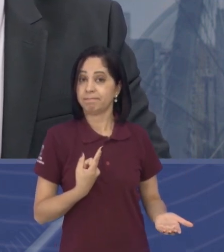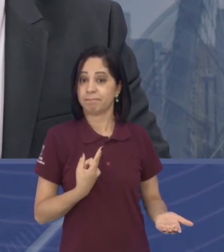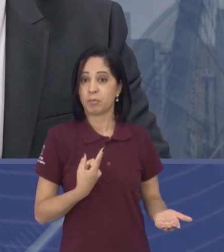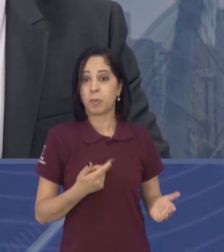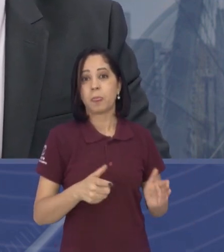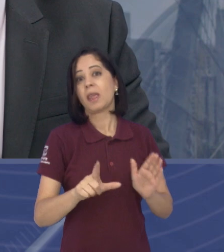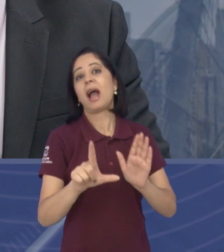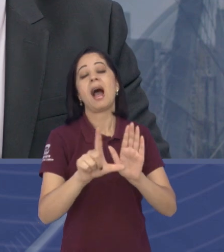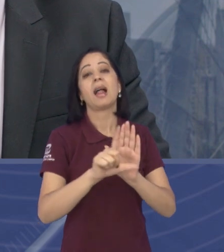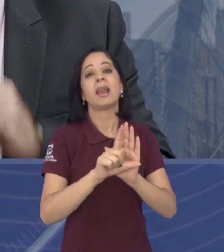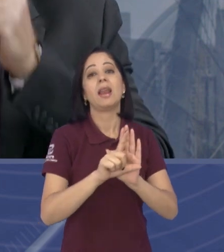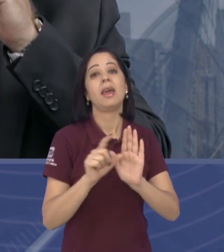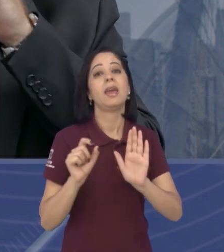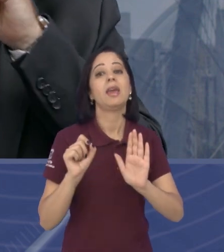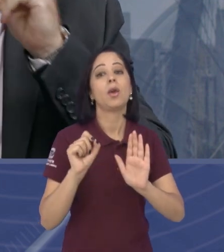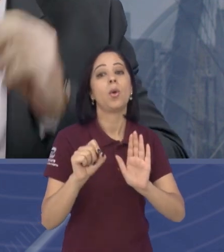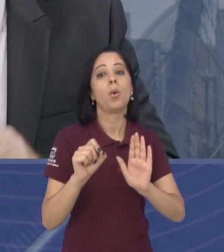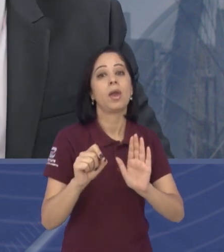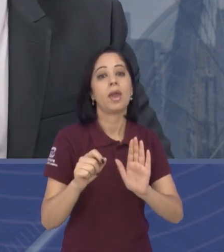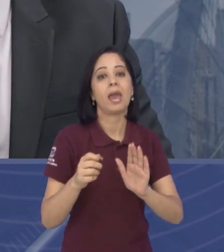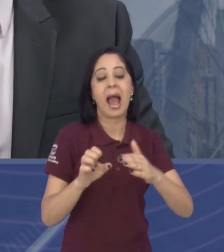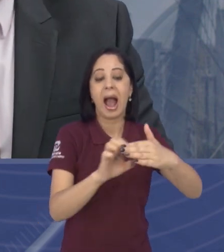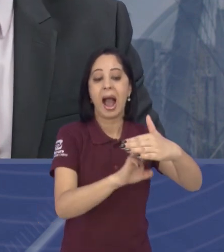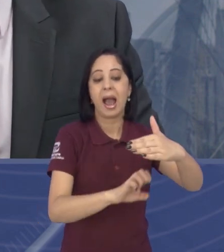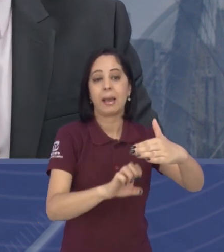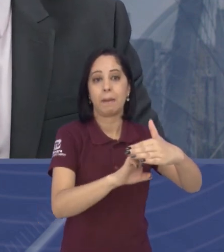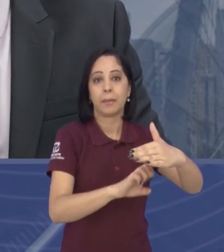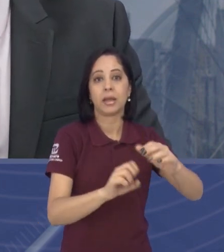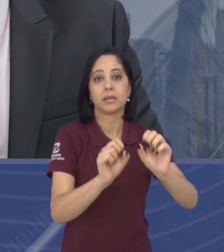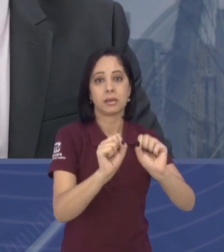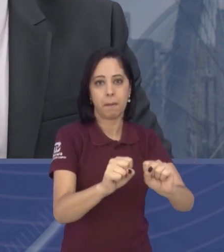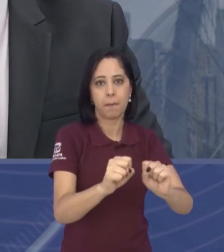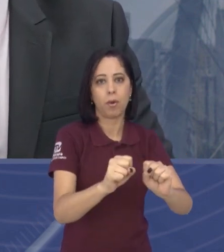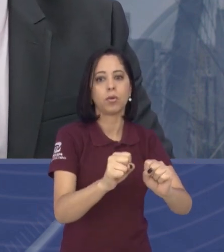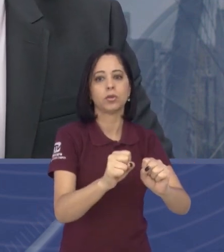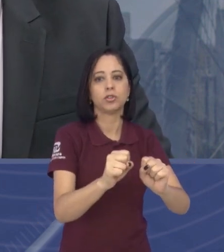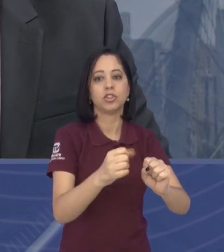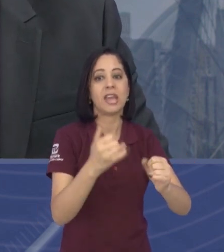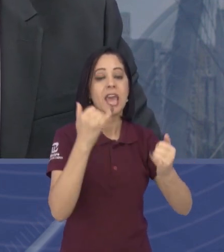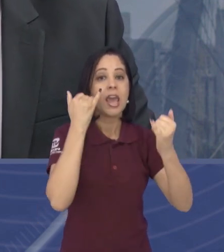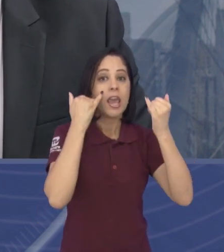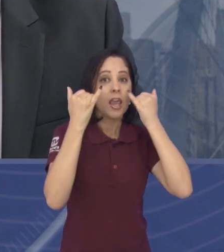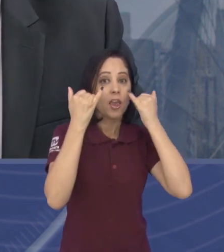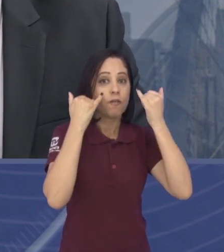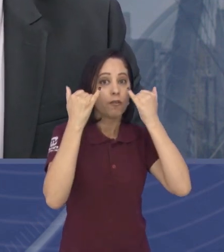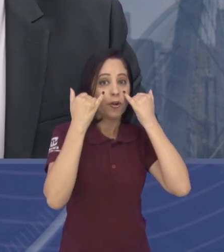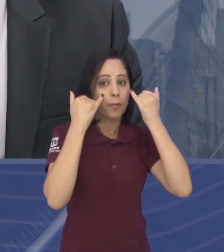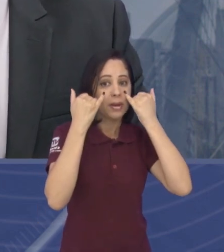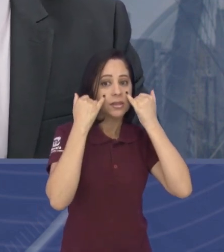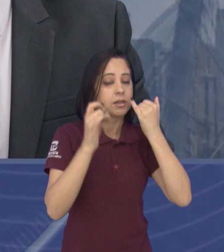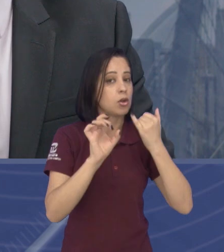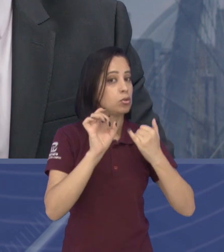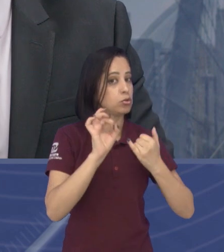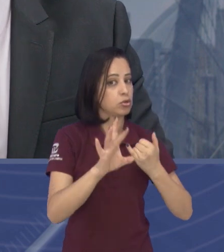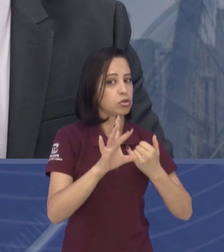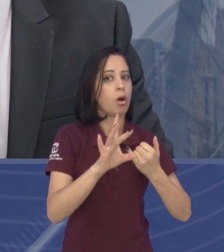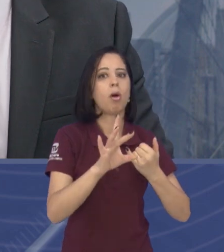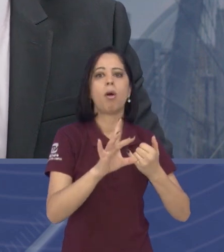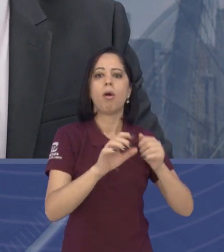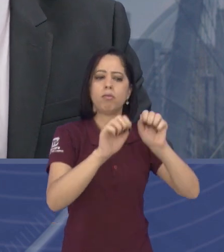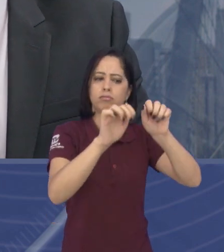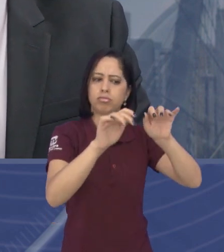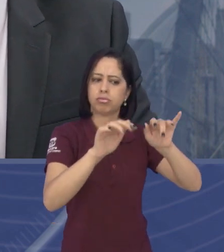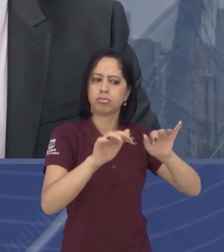Dados, ela obriga a empresa a captar os dados da pessoa que ela precisa para processar,